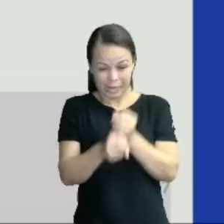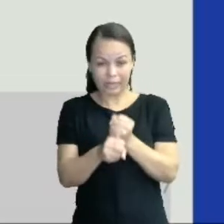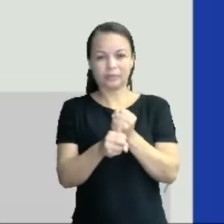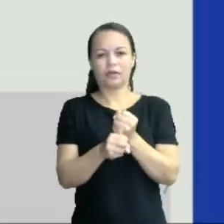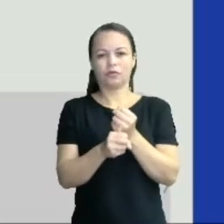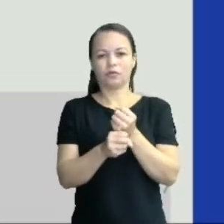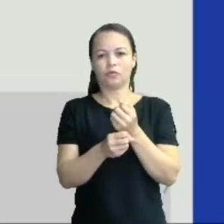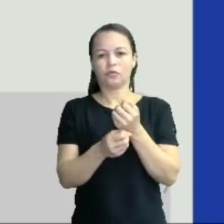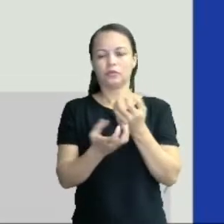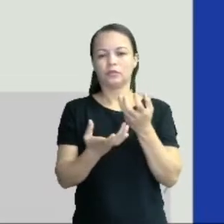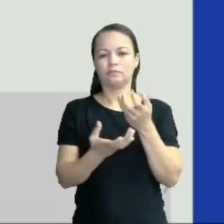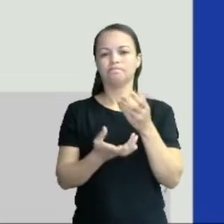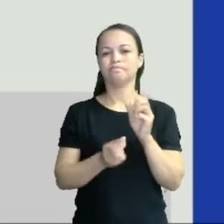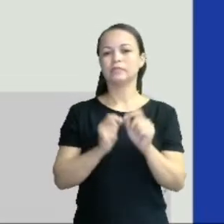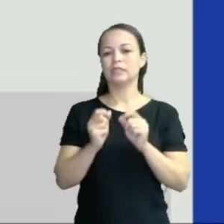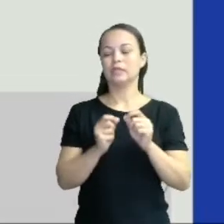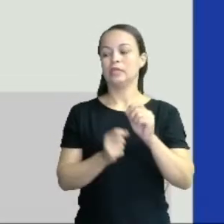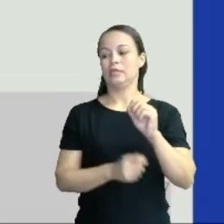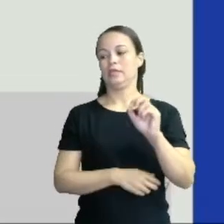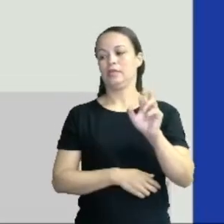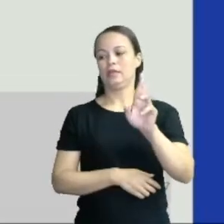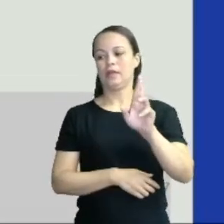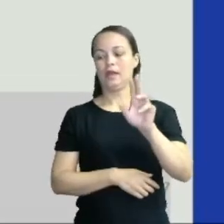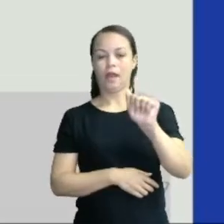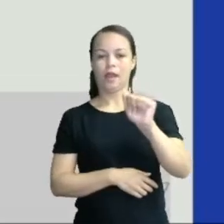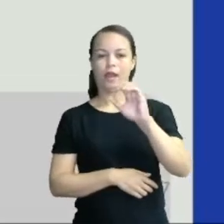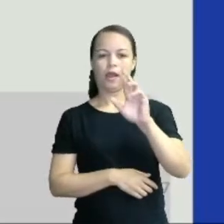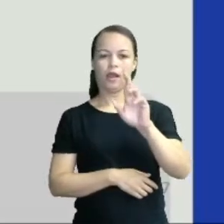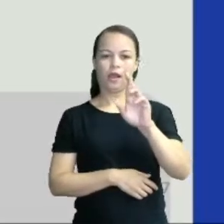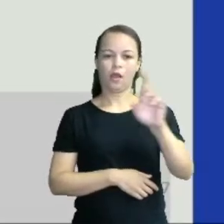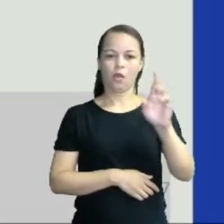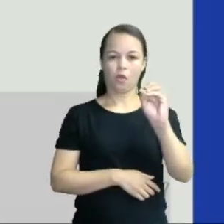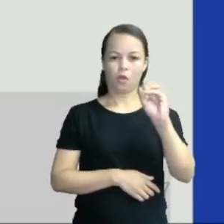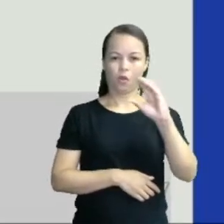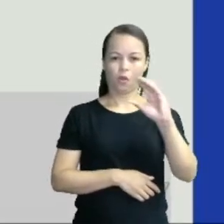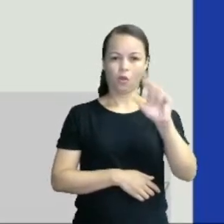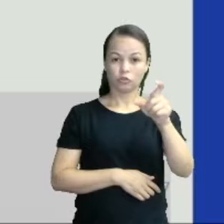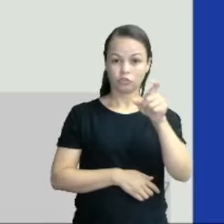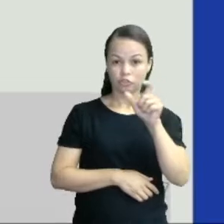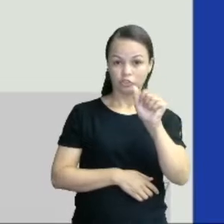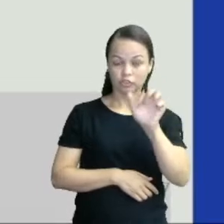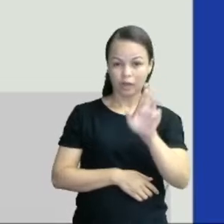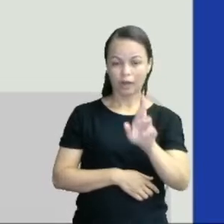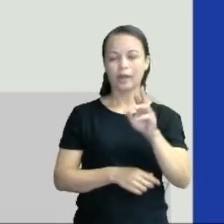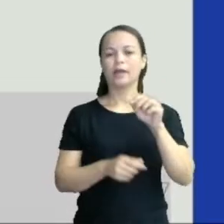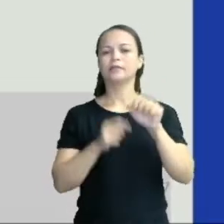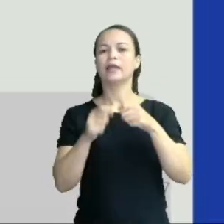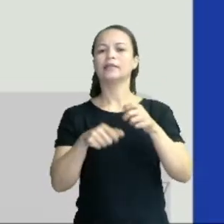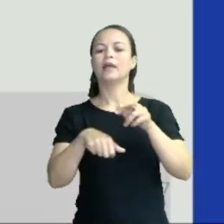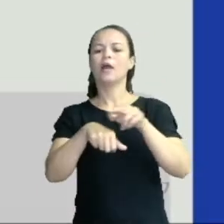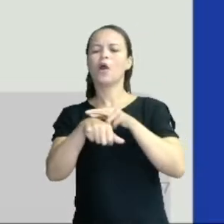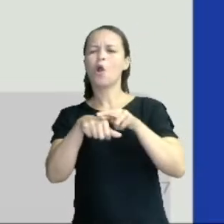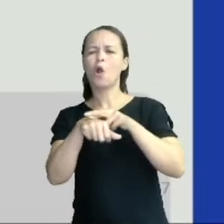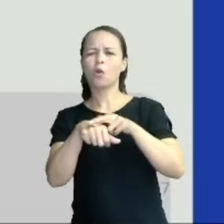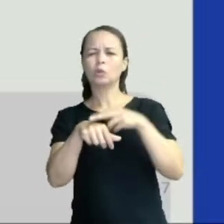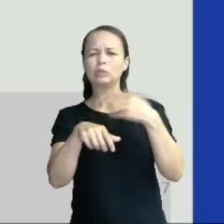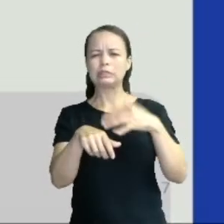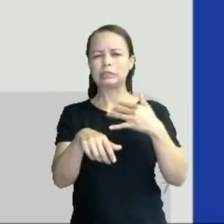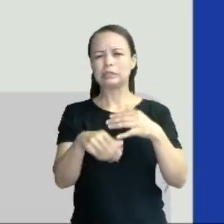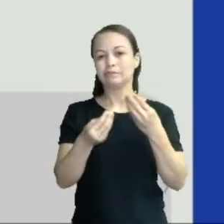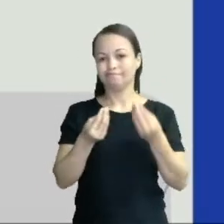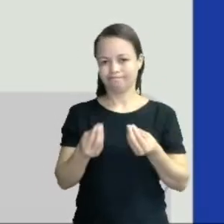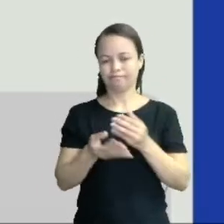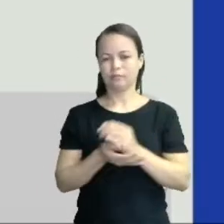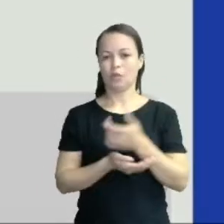E arrochar com X quer dizer tornar roxo. Outro